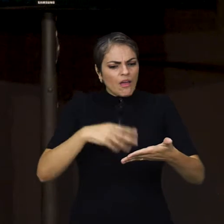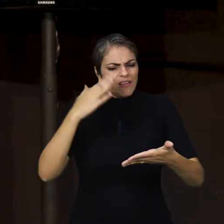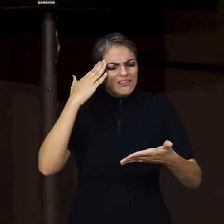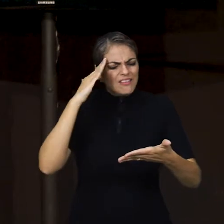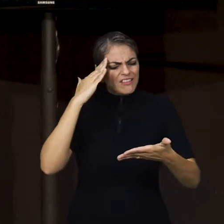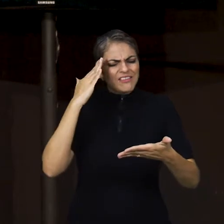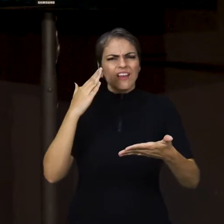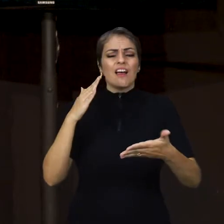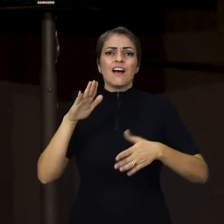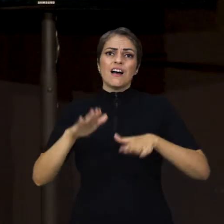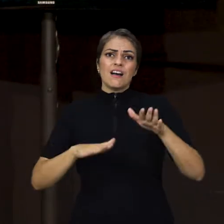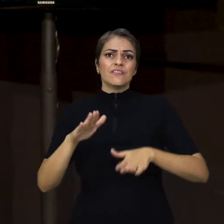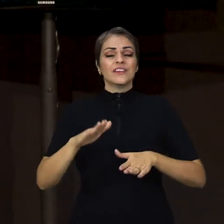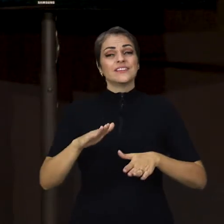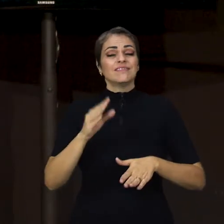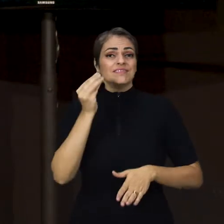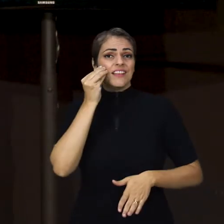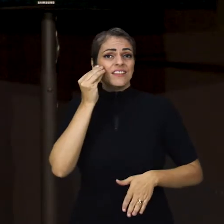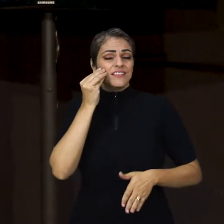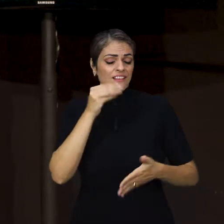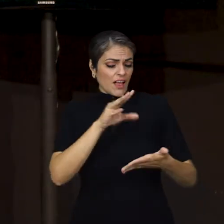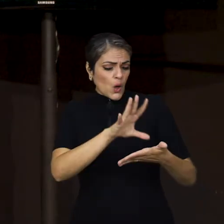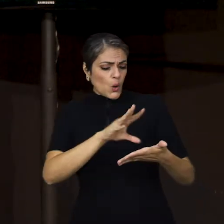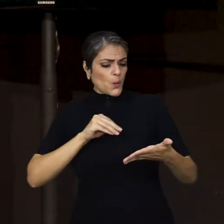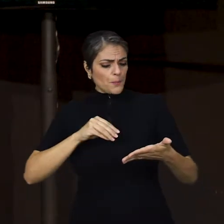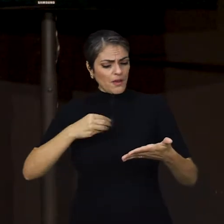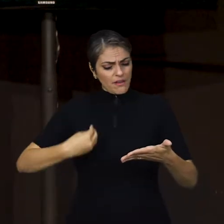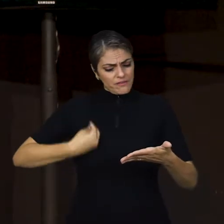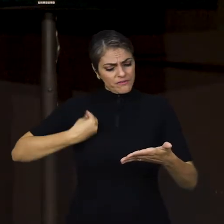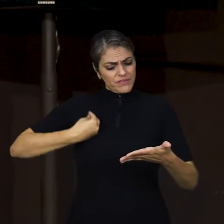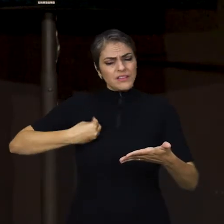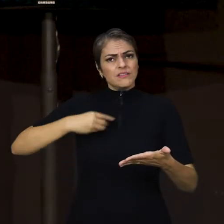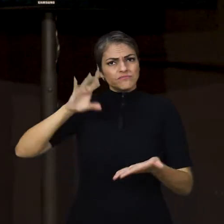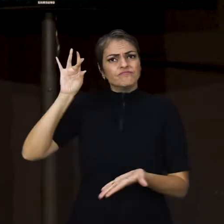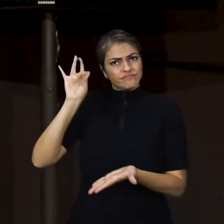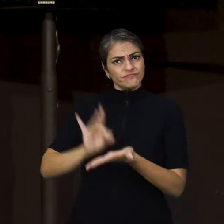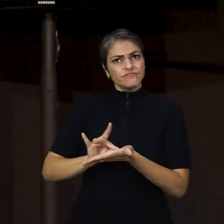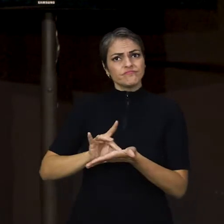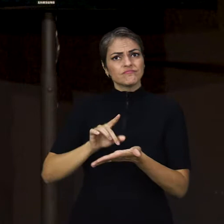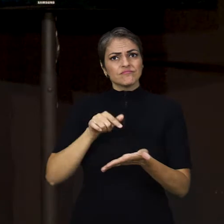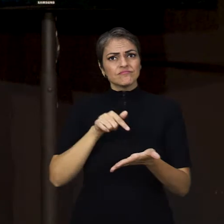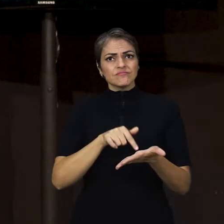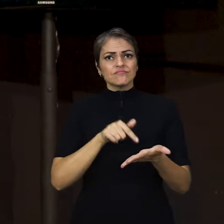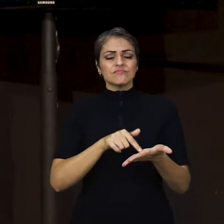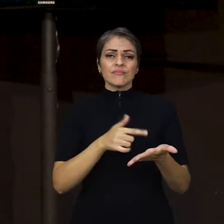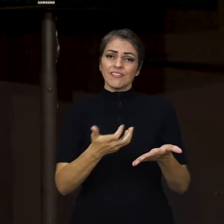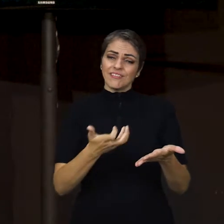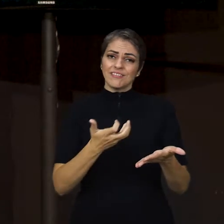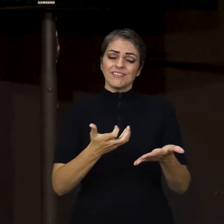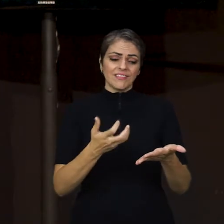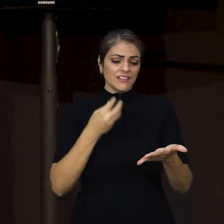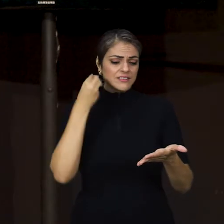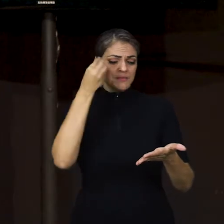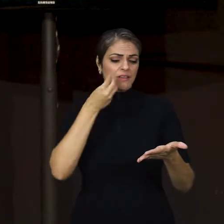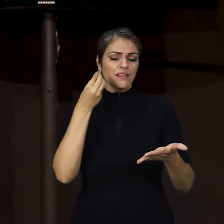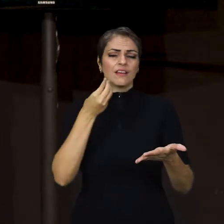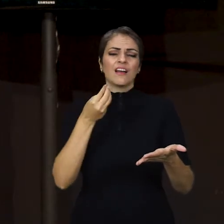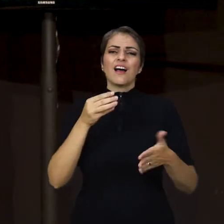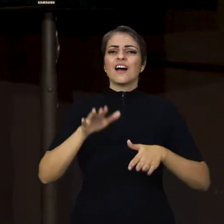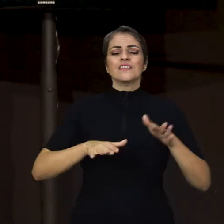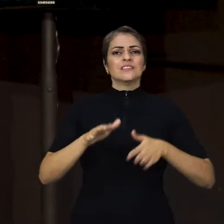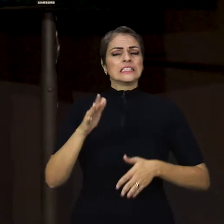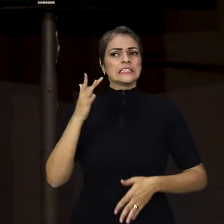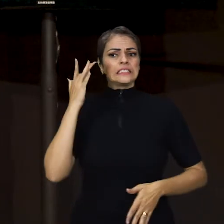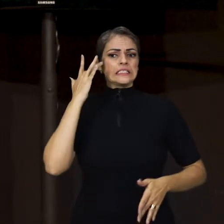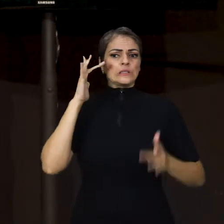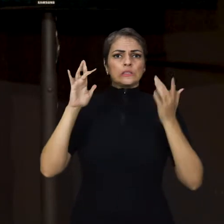na nossa tentativa de viver as verdades, as realidades que ele nos convida a experimentar, muitas vezes nós não sabemos